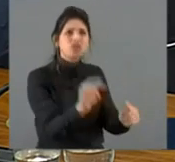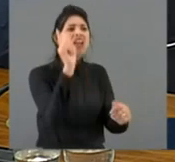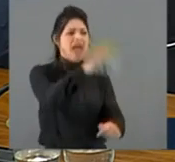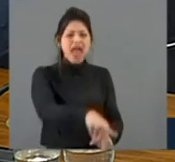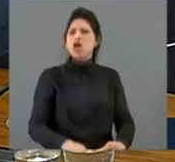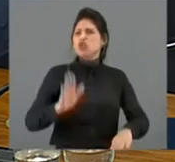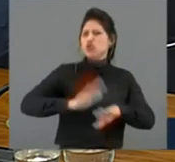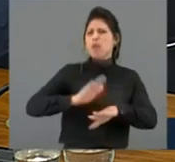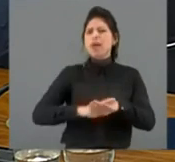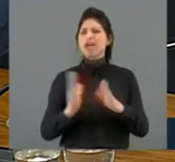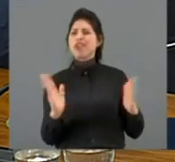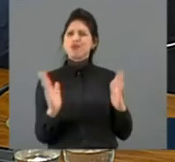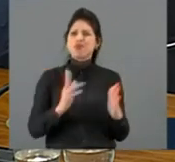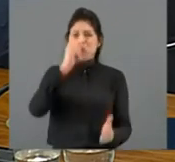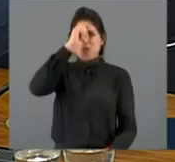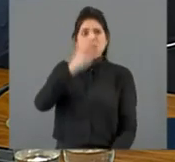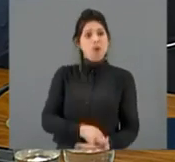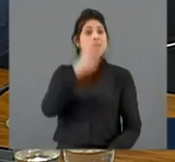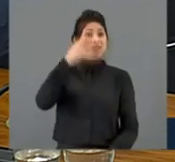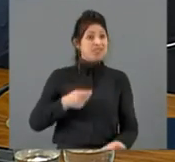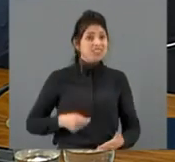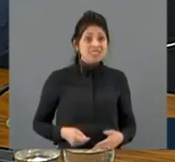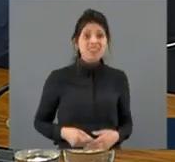regimes comunistas.